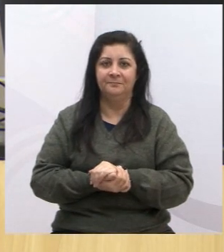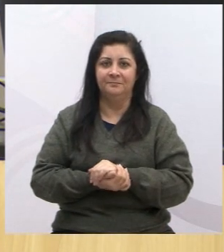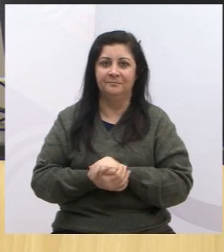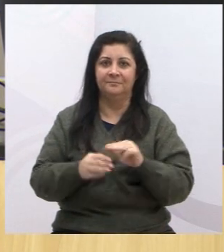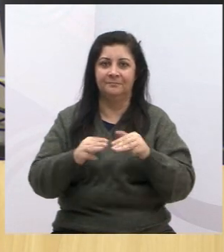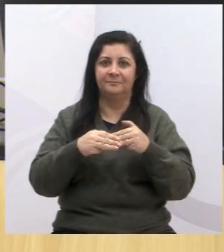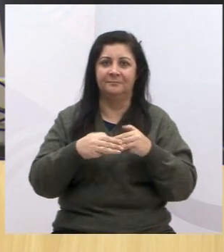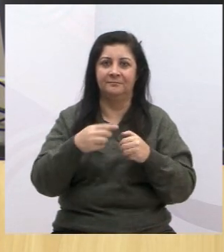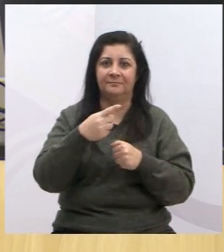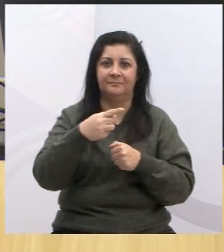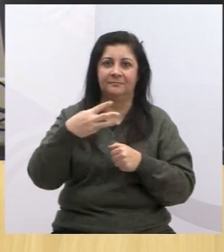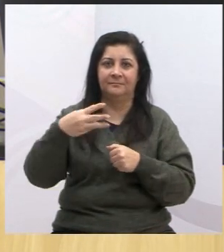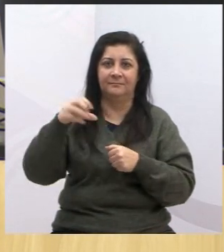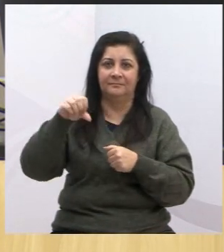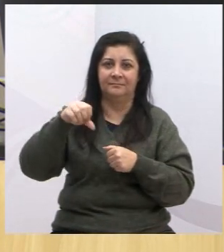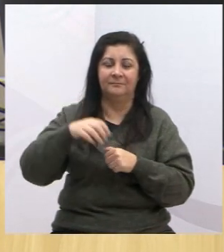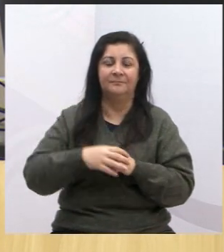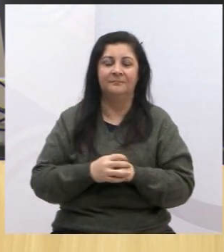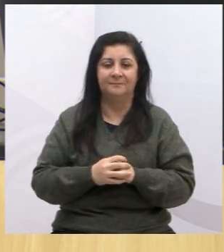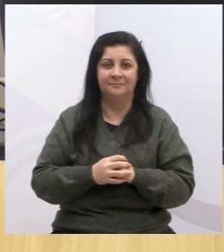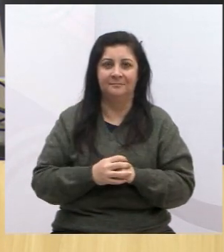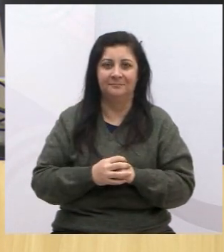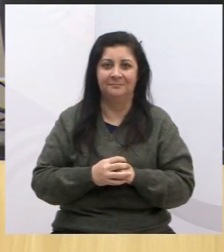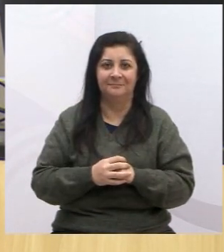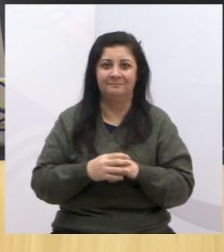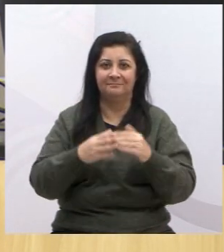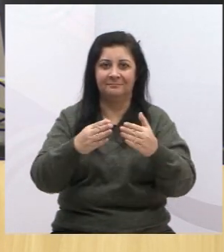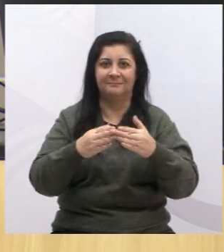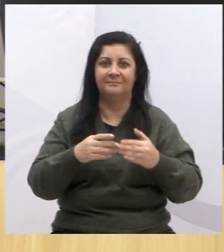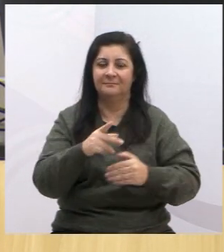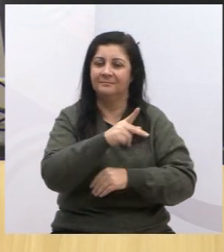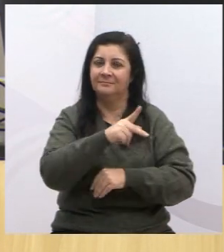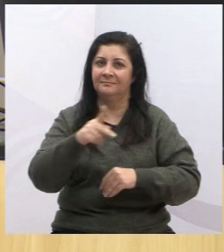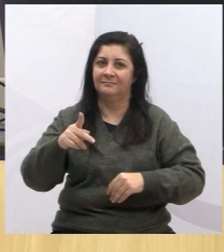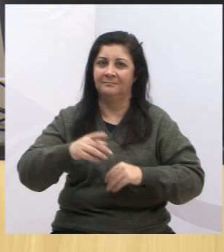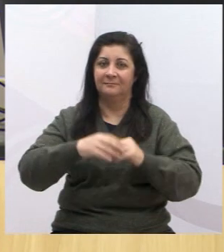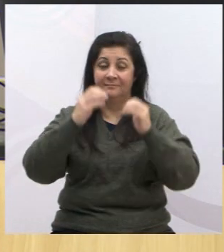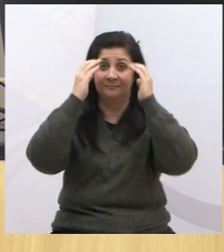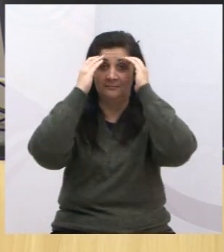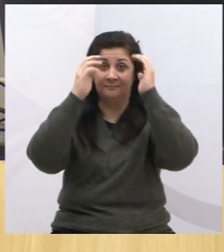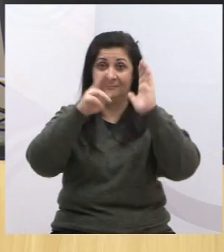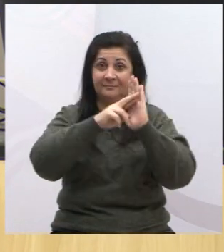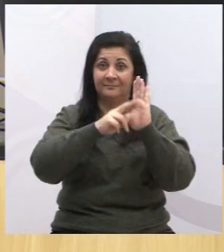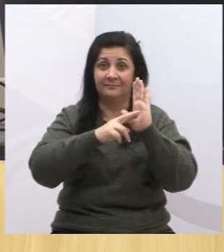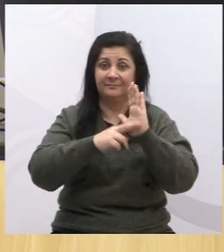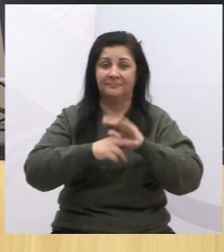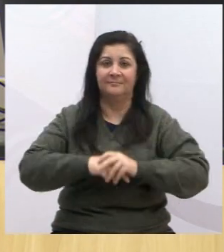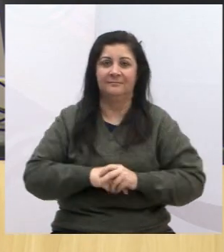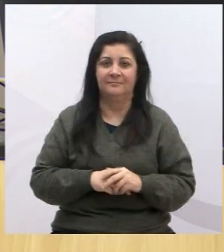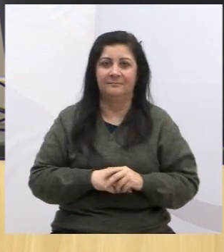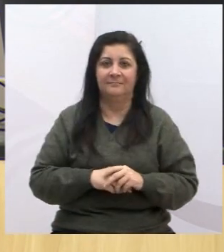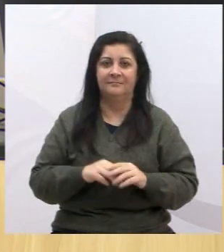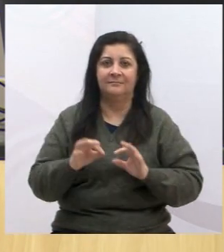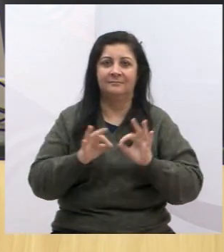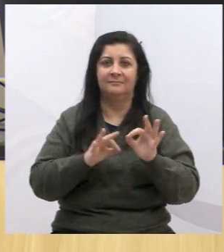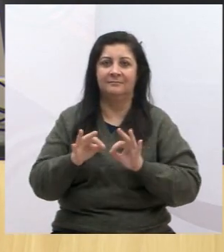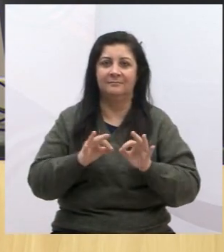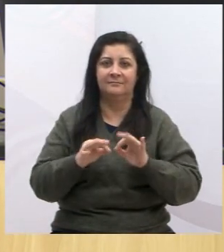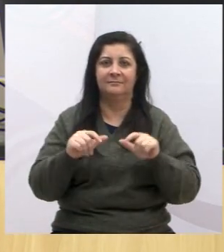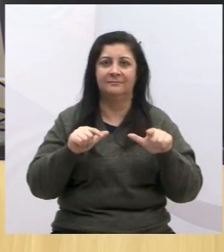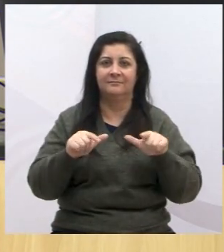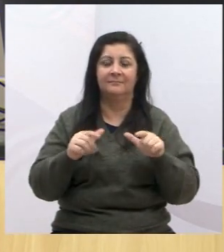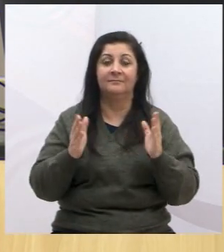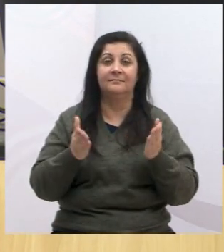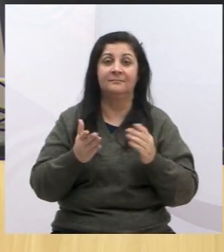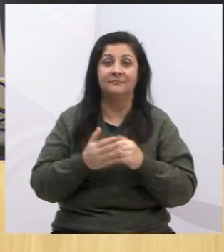Moção 139/2021. Requeremos o excelentíssimo presidente dessa casa, cumpridas as formalidades regimentais, que seja constatado o trabalho dessa sessão o